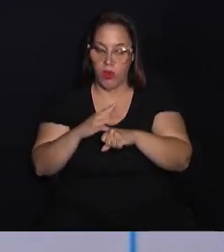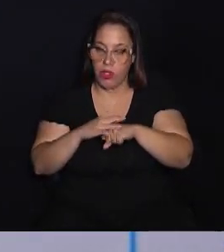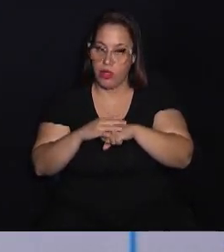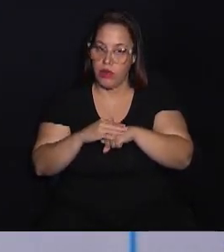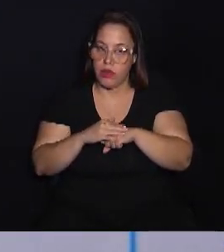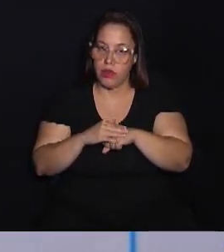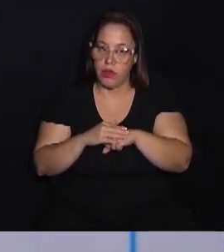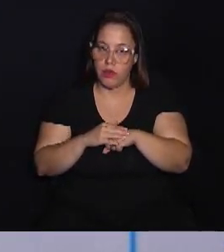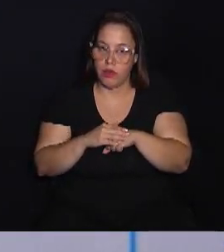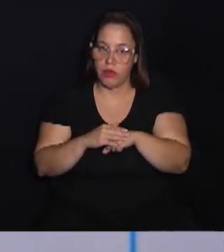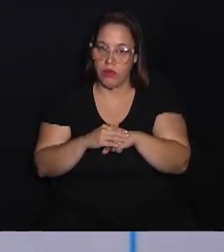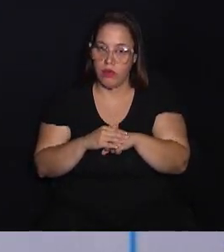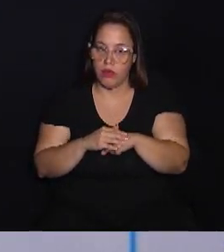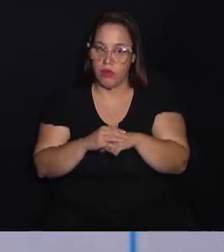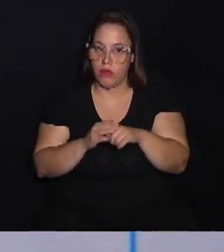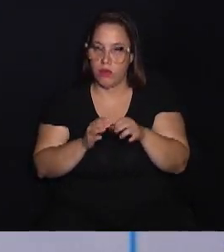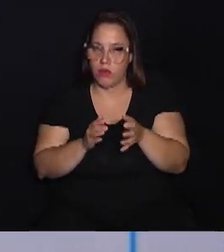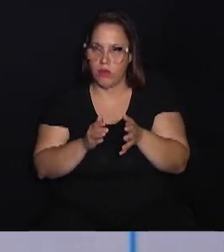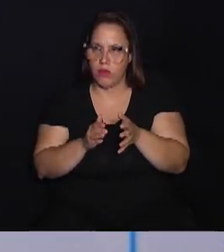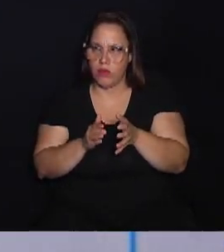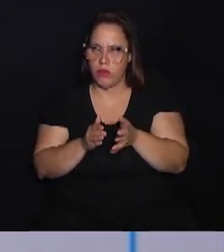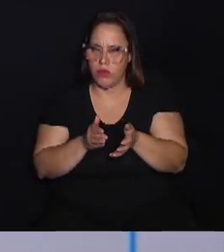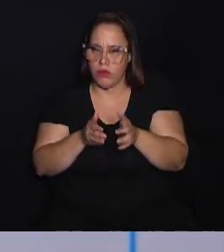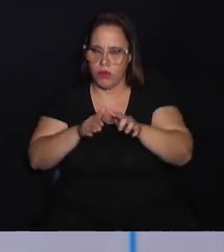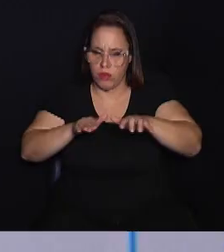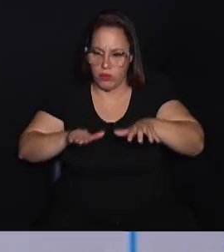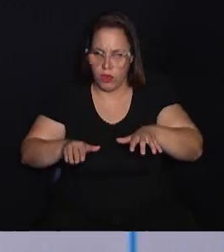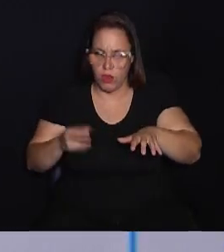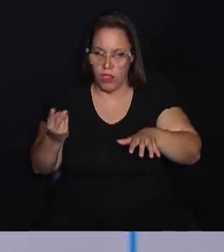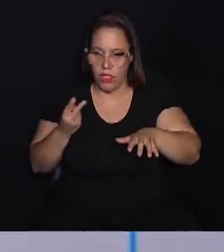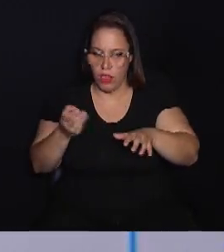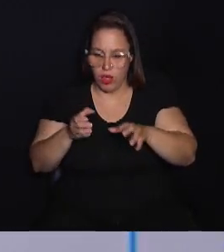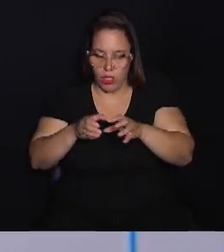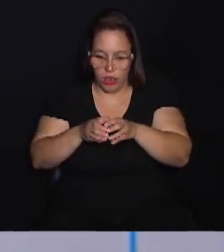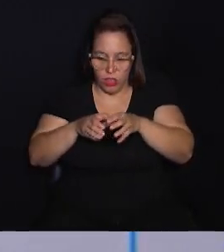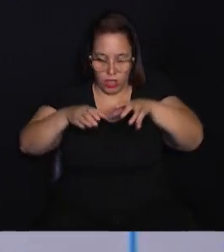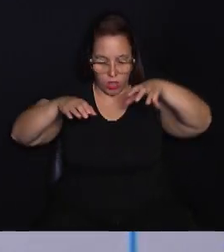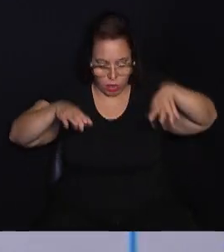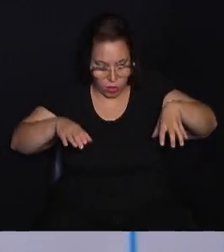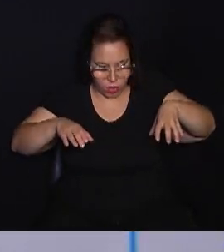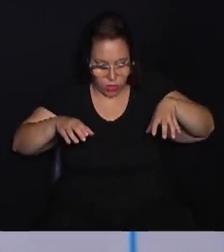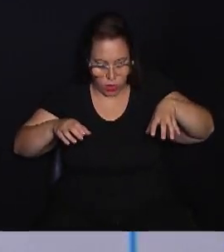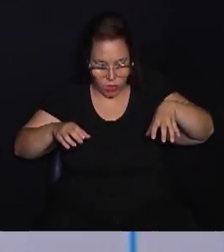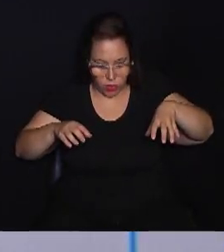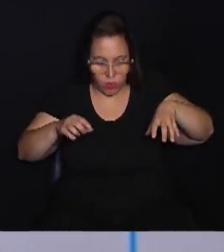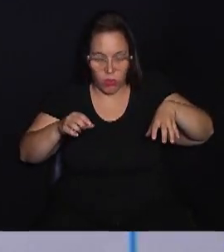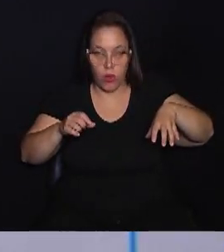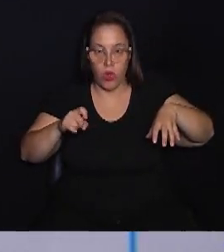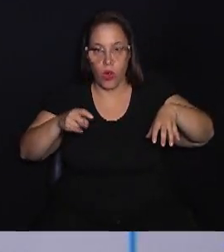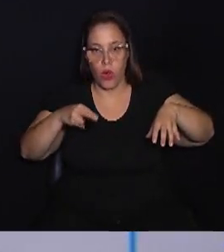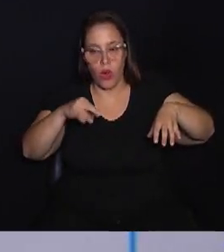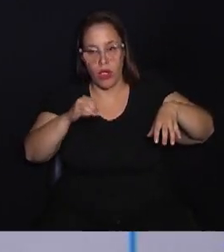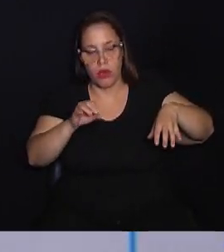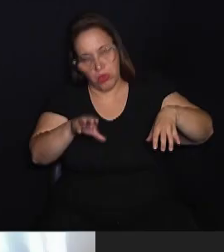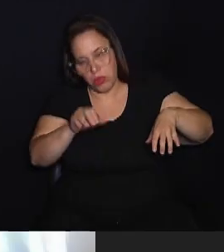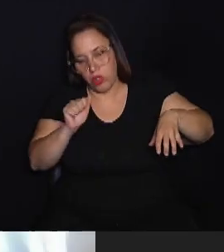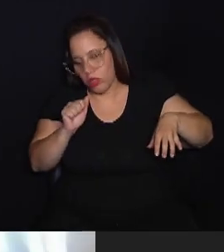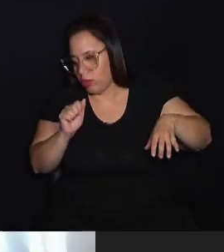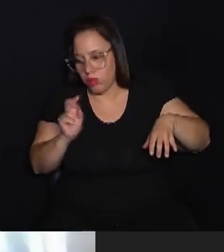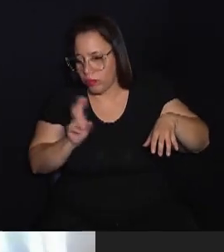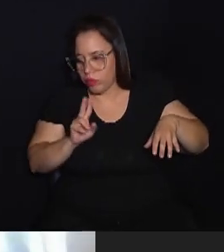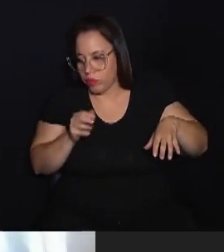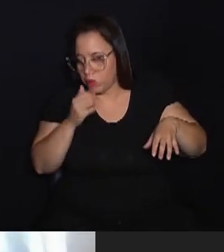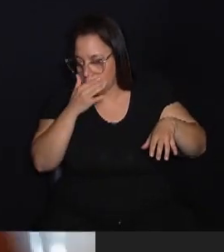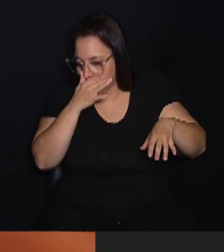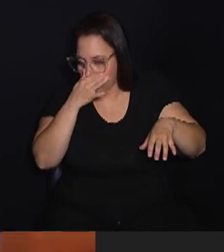é aleatoriamente dividido em dois grupos. Então, por um sorteio, podemos chamar assim,